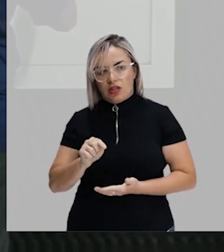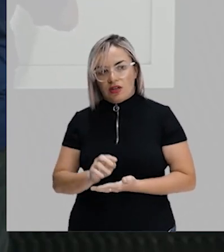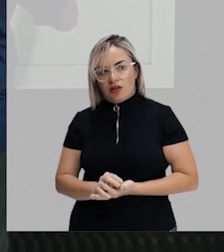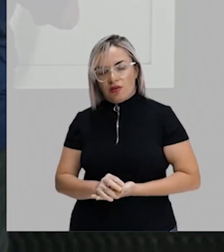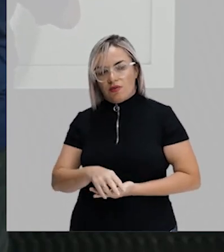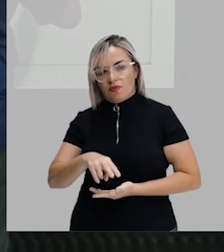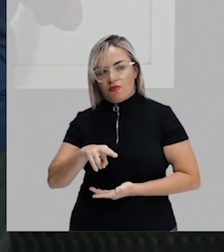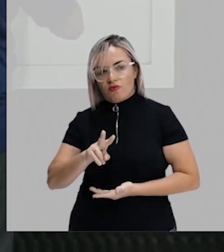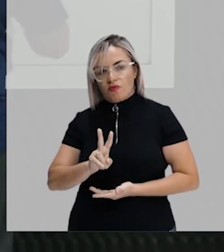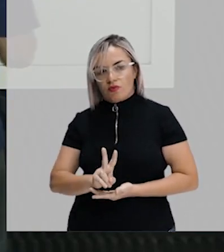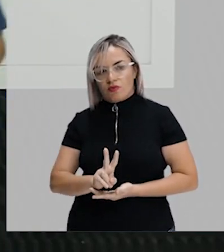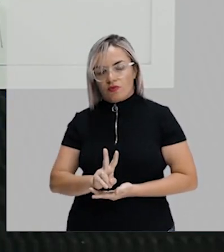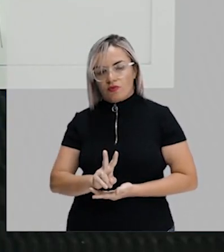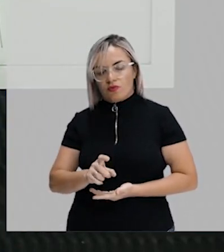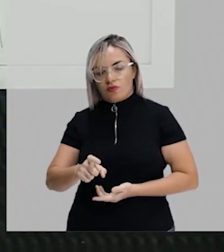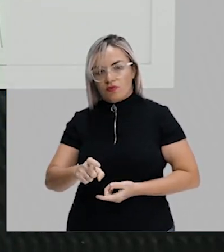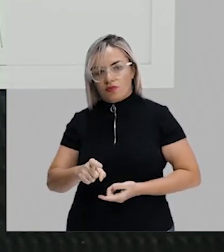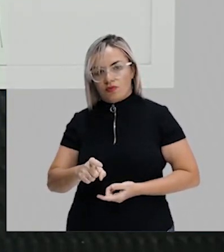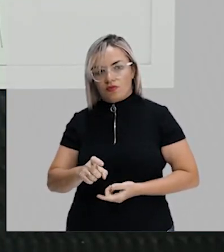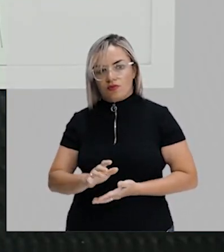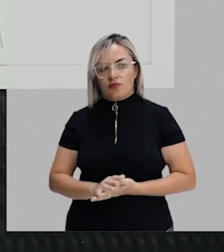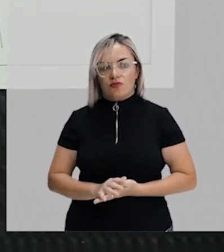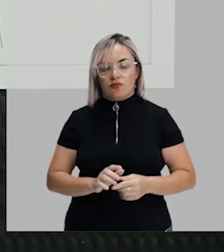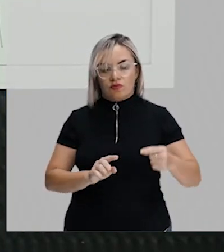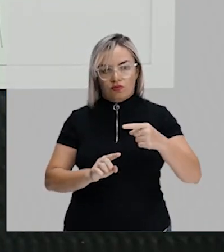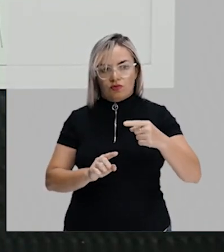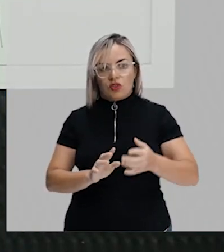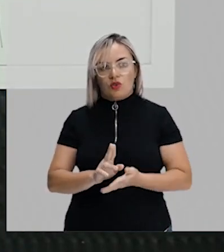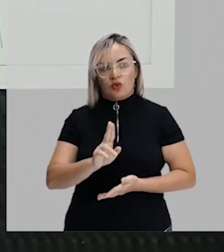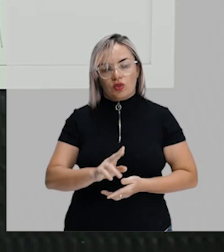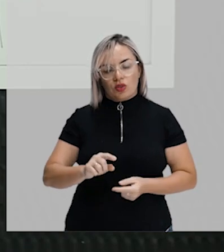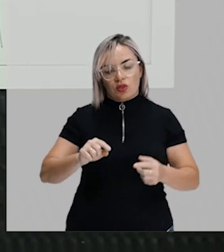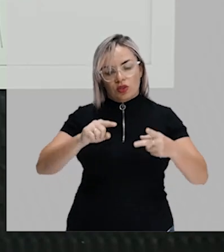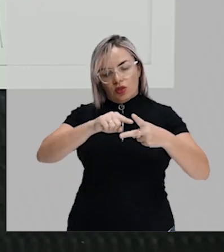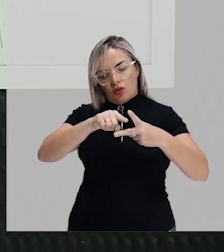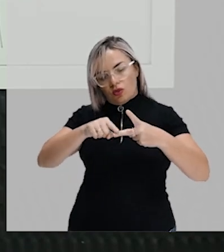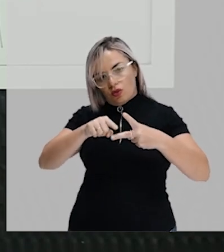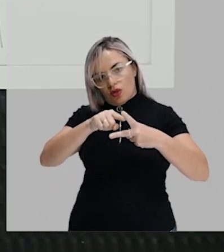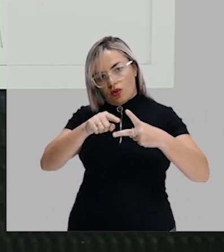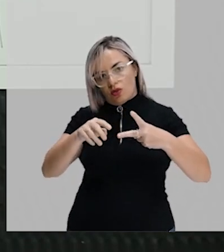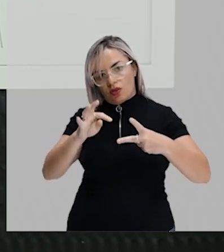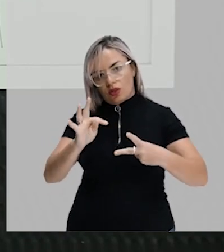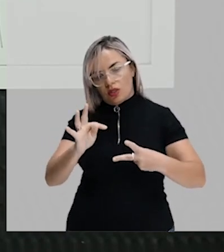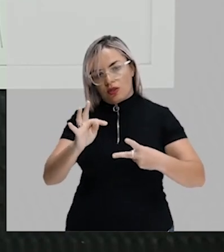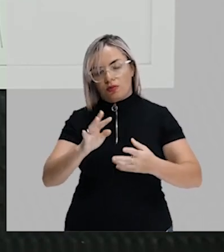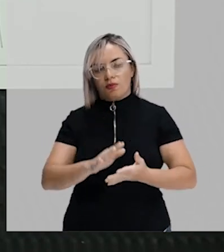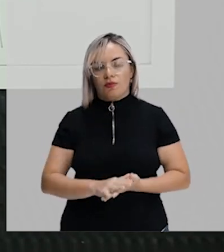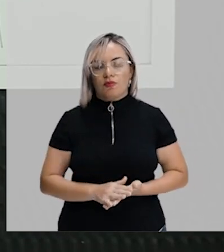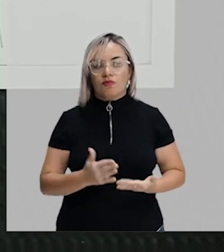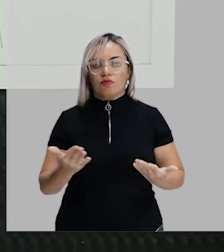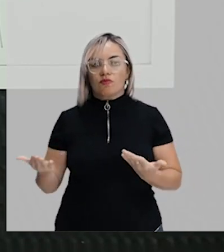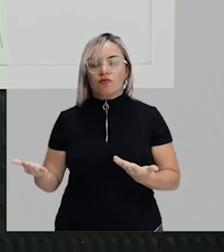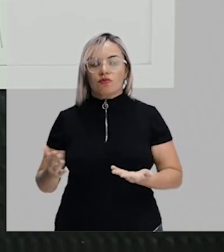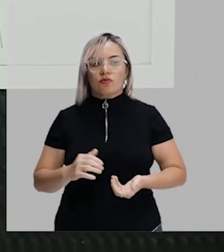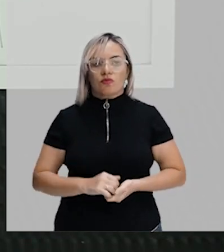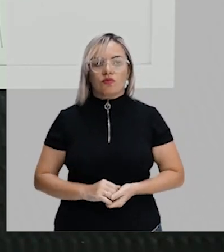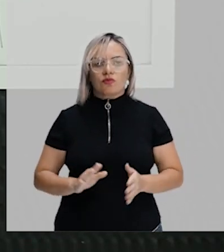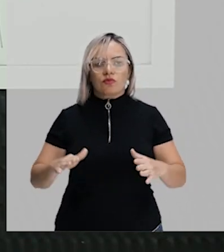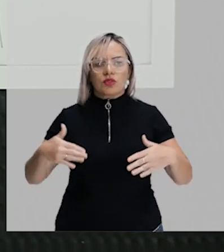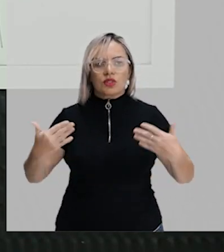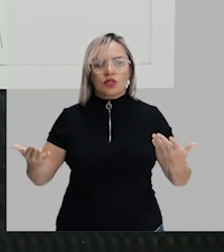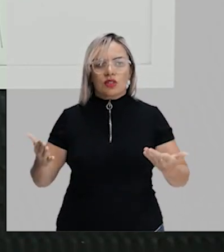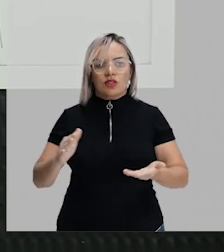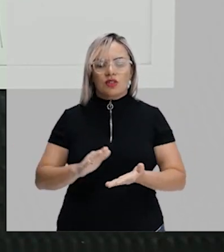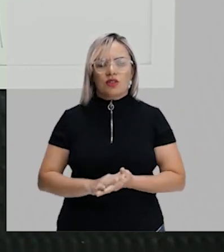E o ângulo θ, certo? O ângulo θ. Então, quem vai ser o Vx,